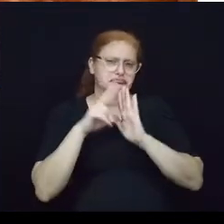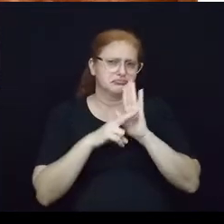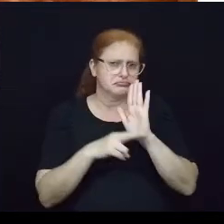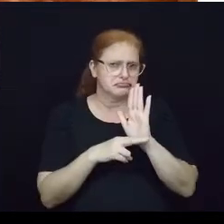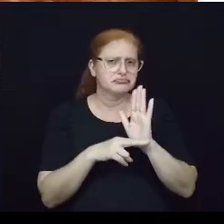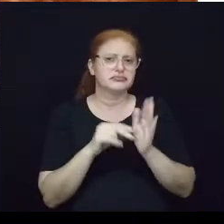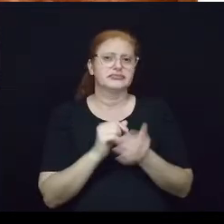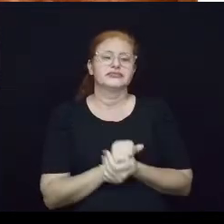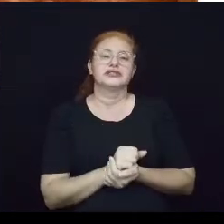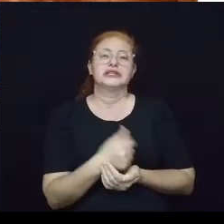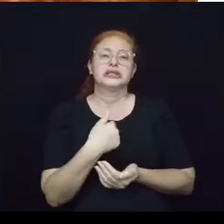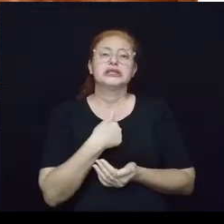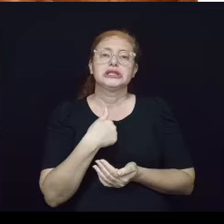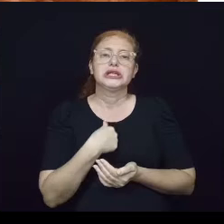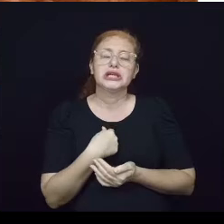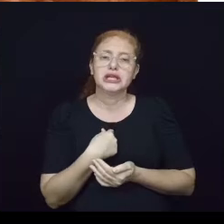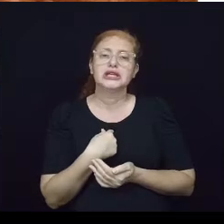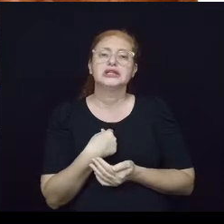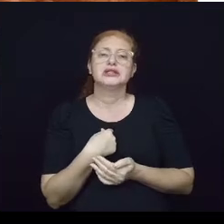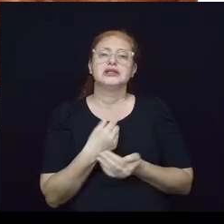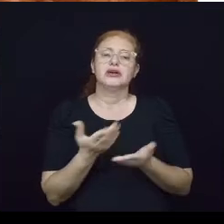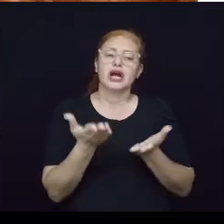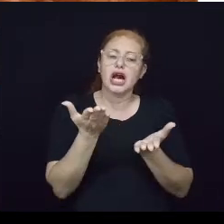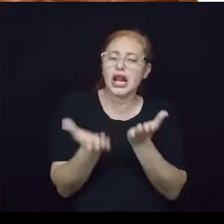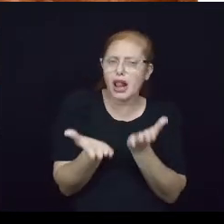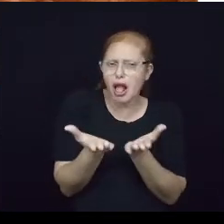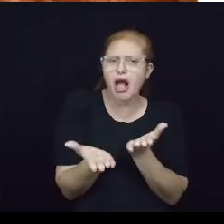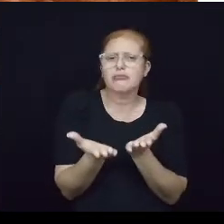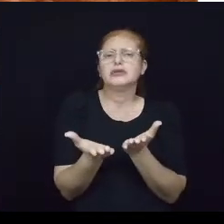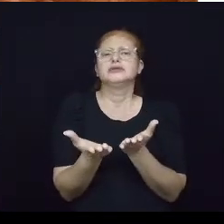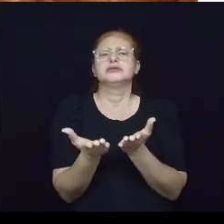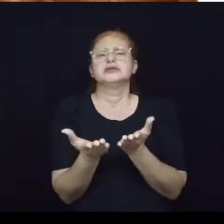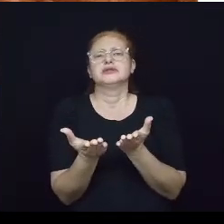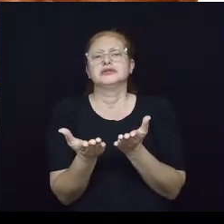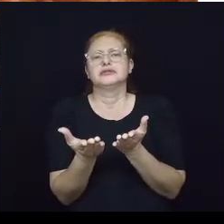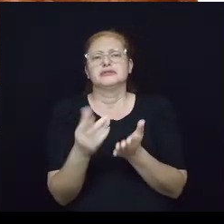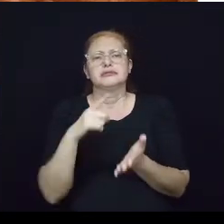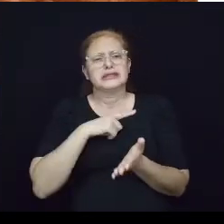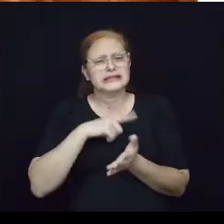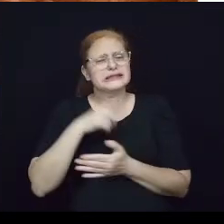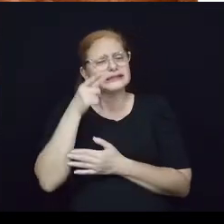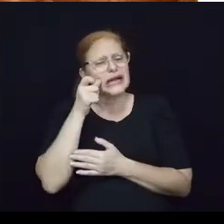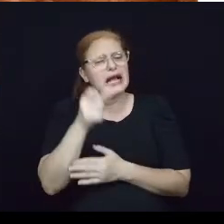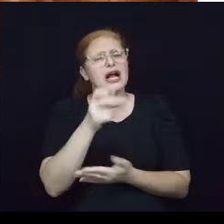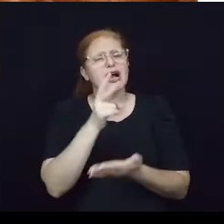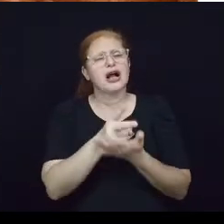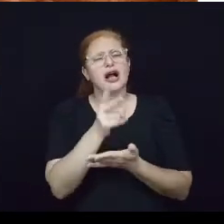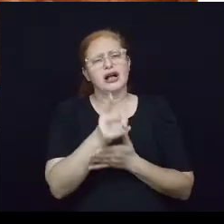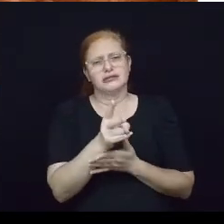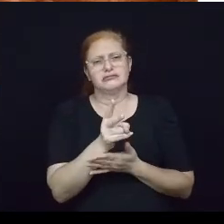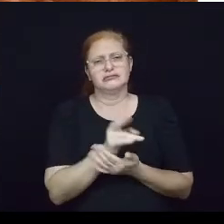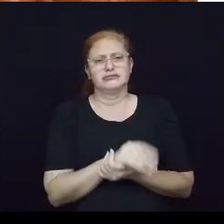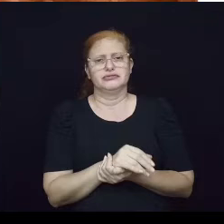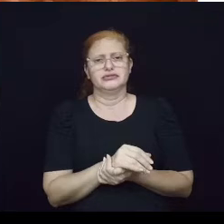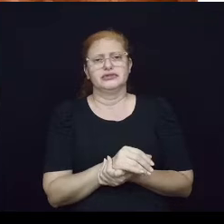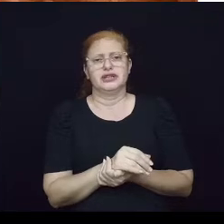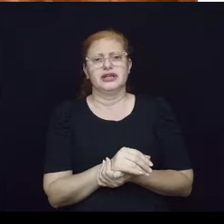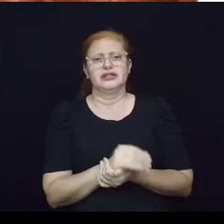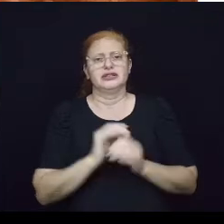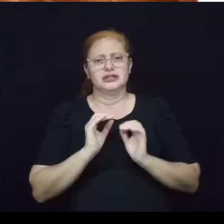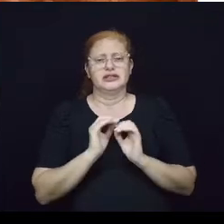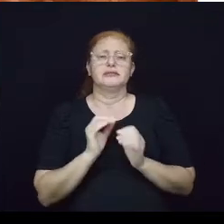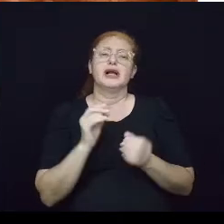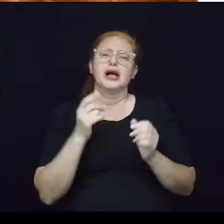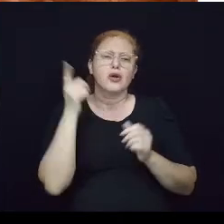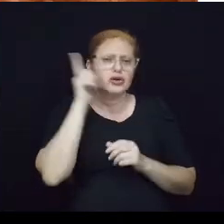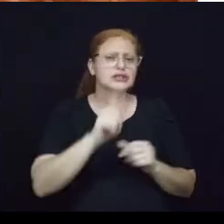que meio que eu tenho que estar equilibrados para eu ter o interesse em manter a disciplina e tal,